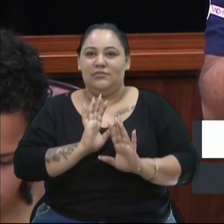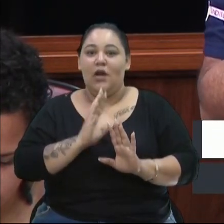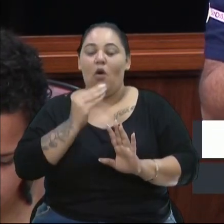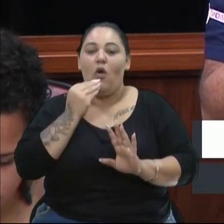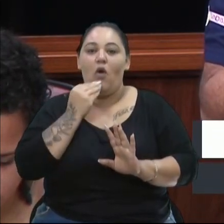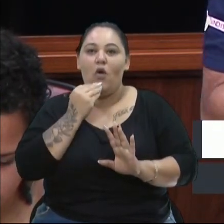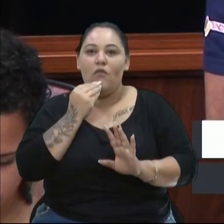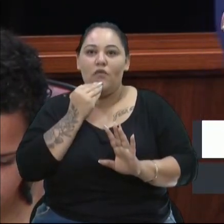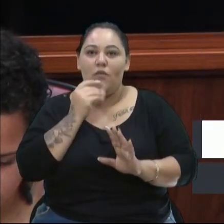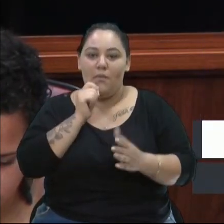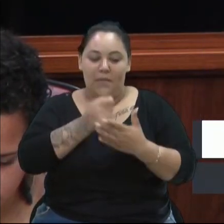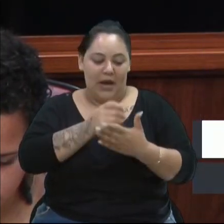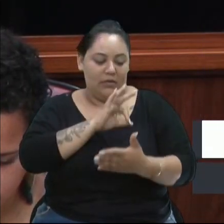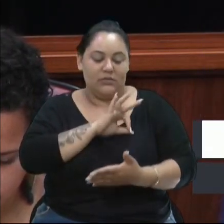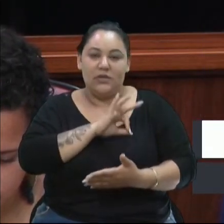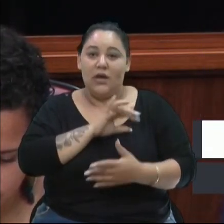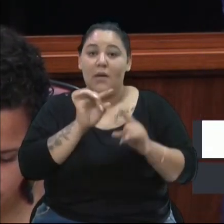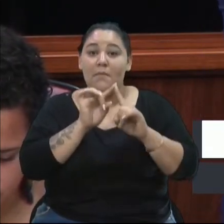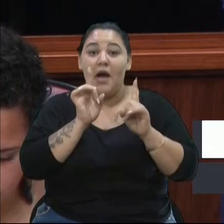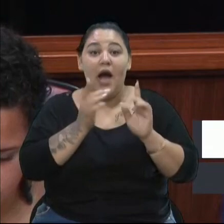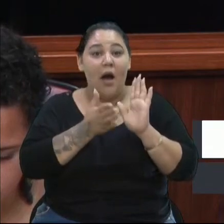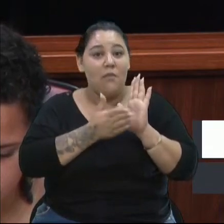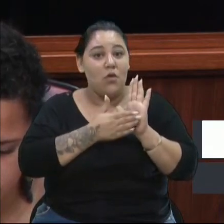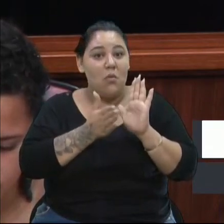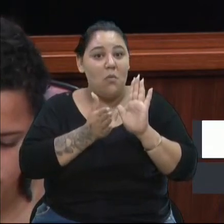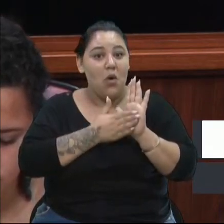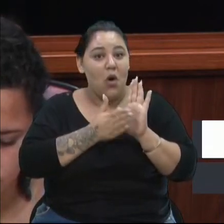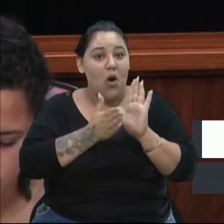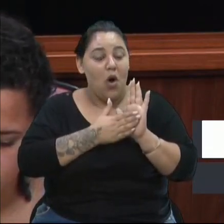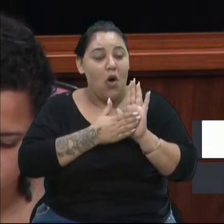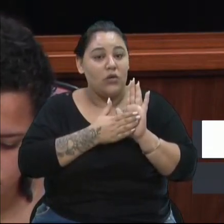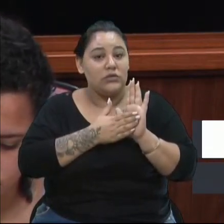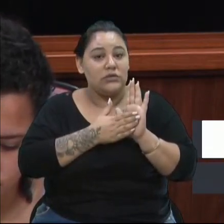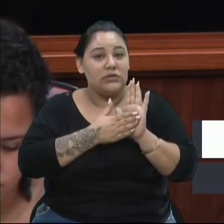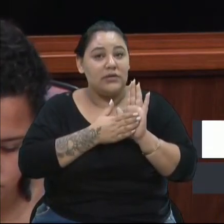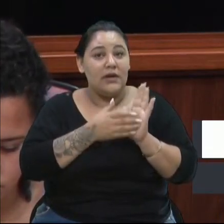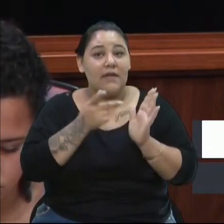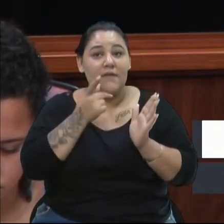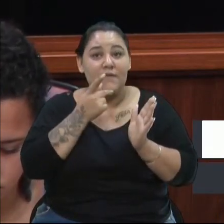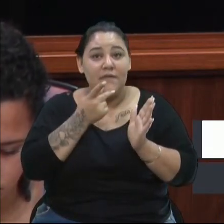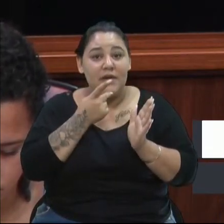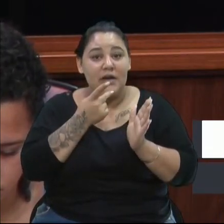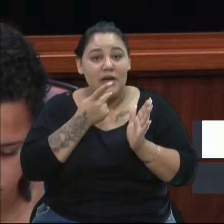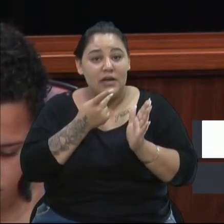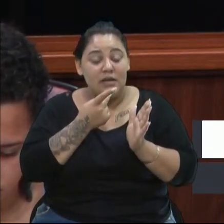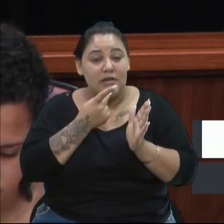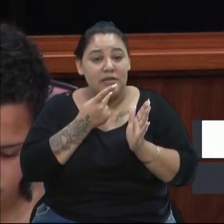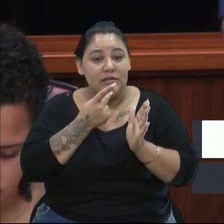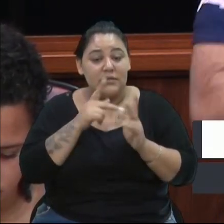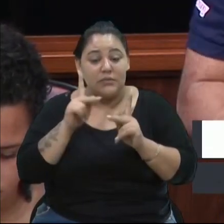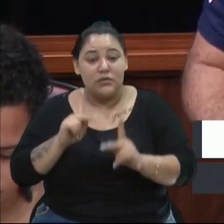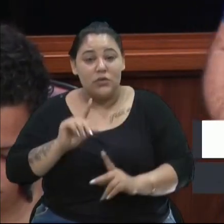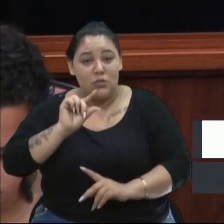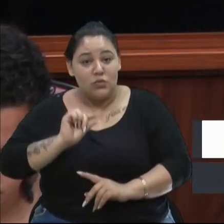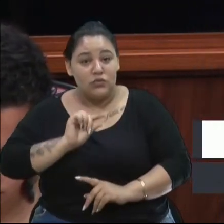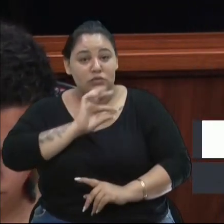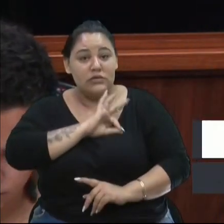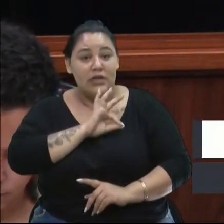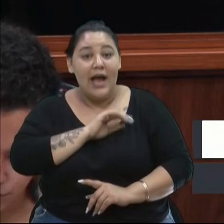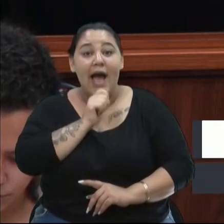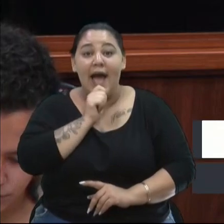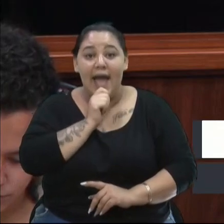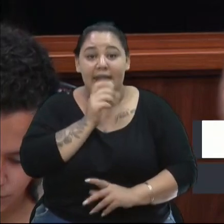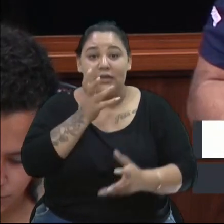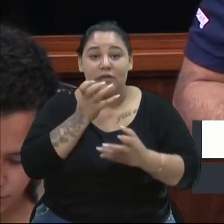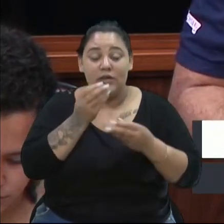lógica, é isso. Mas a proposta aposta penaliza aqueles que menos ganham. Ainda, eu quero trazer